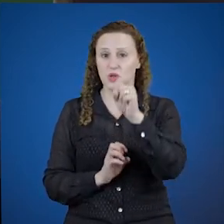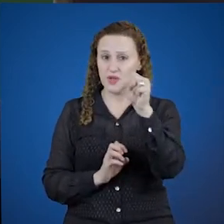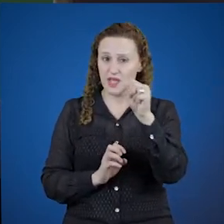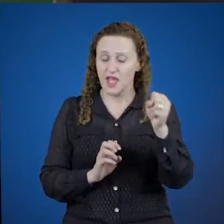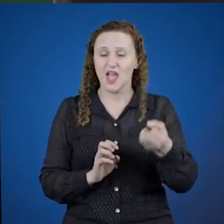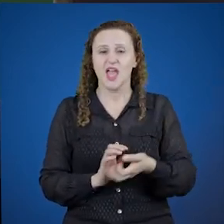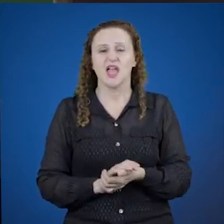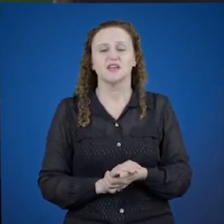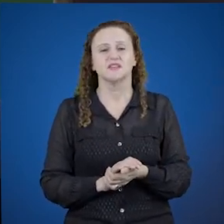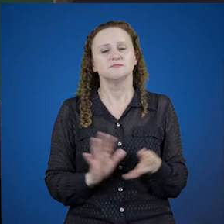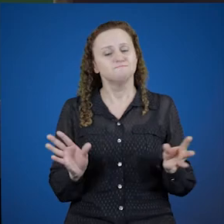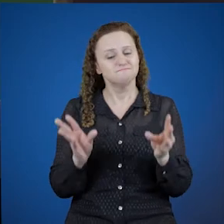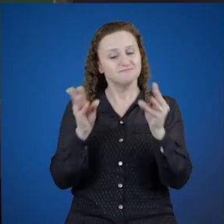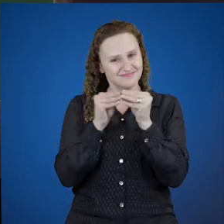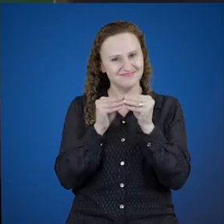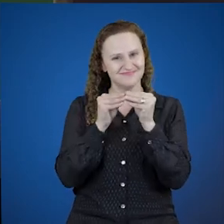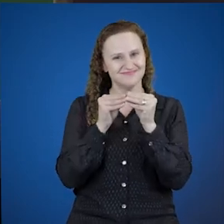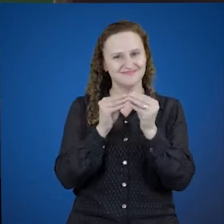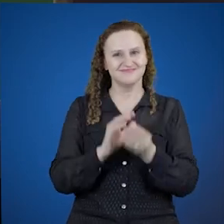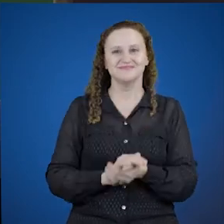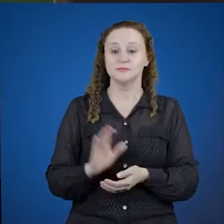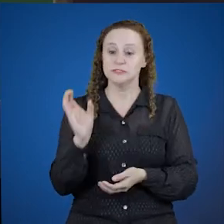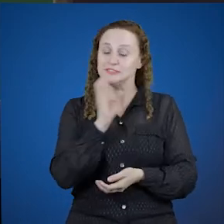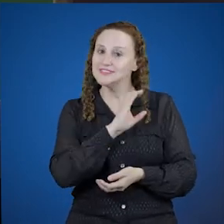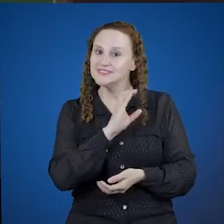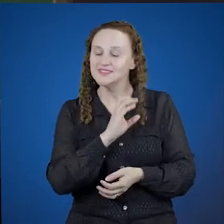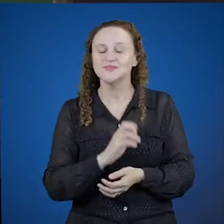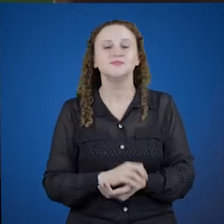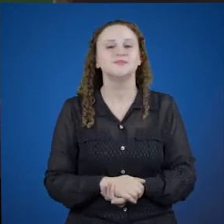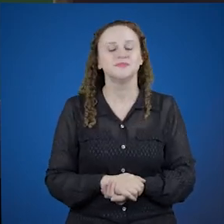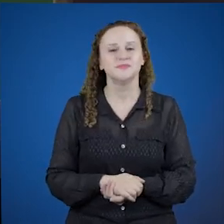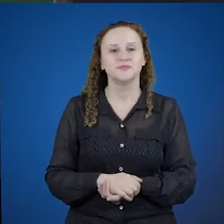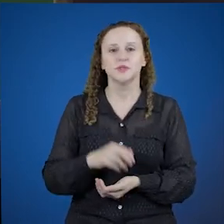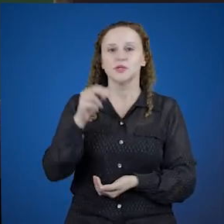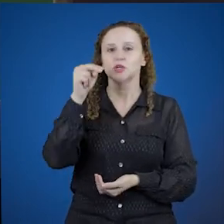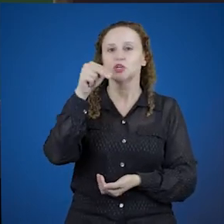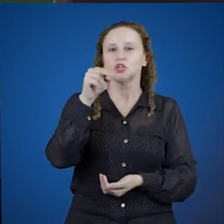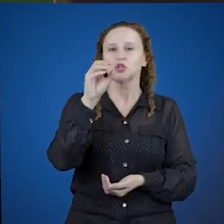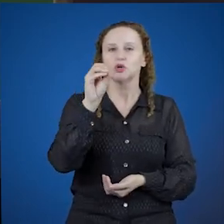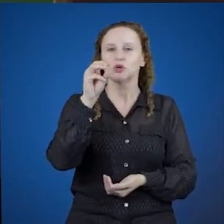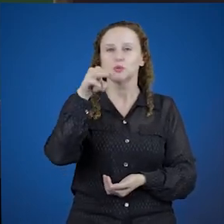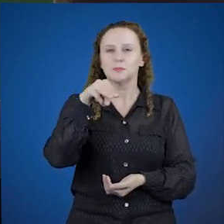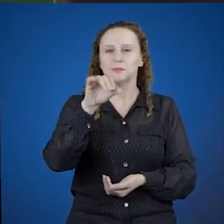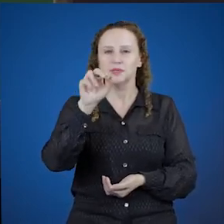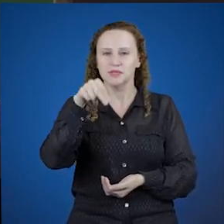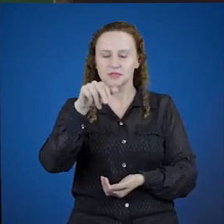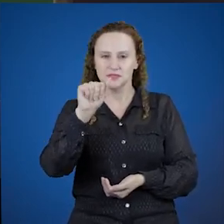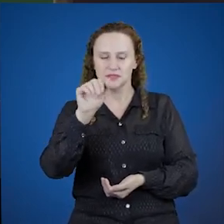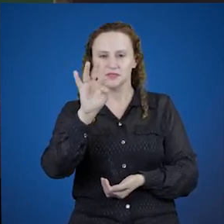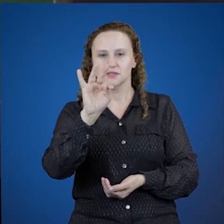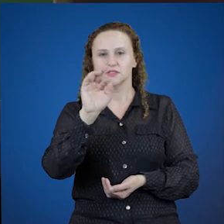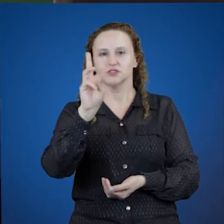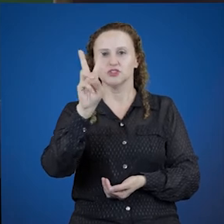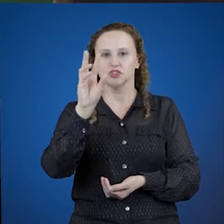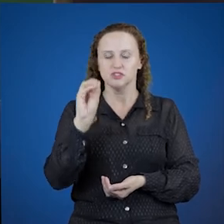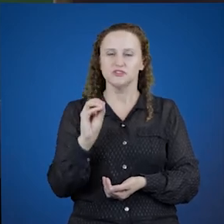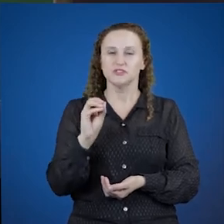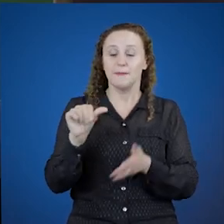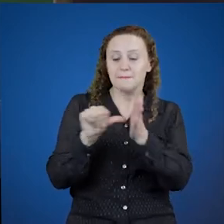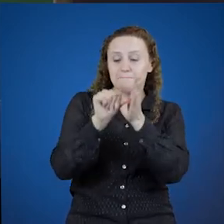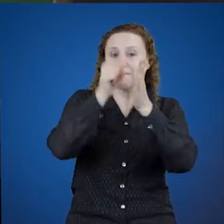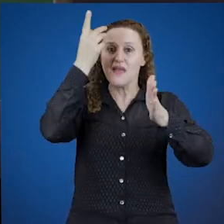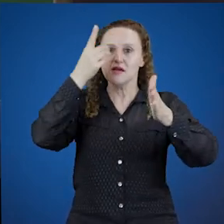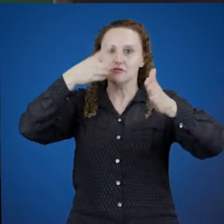caso eu Vou abreviar aqui para ser rápido nominativo singular da